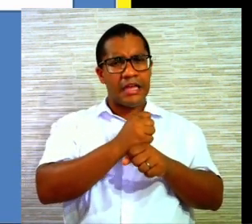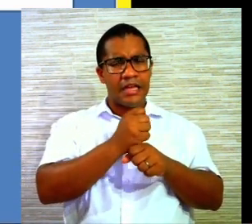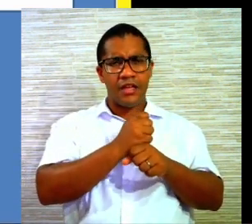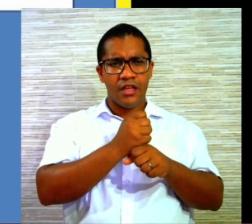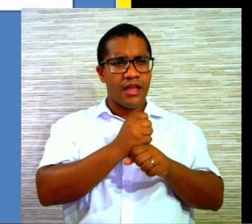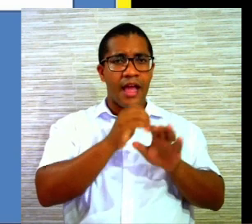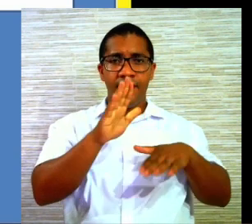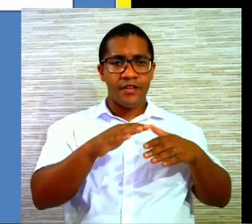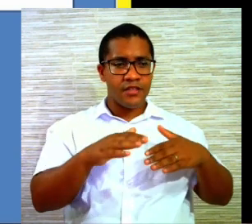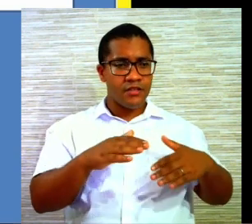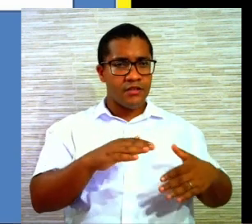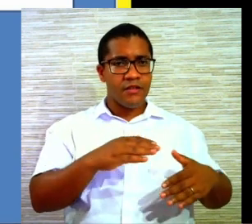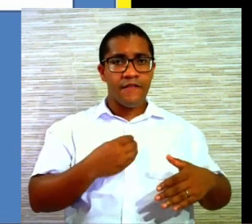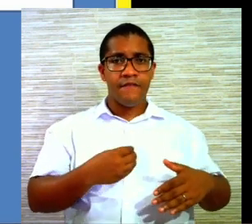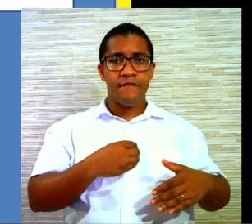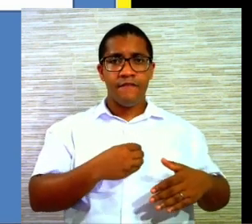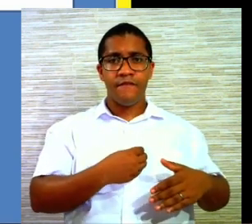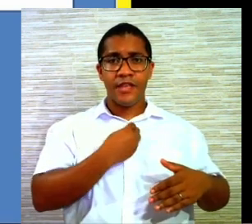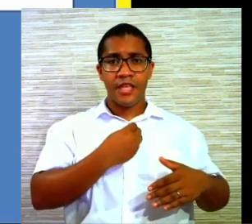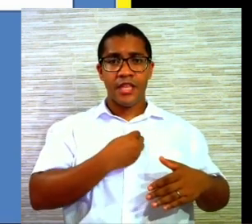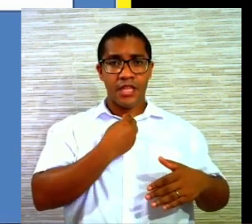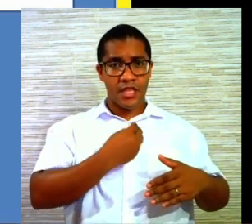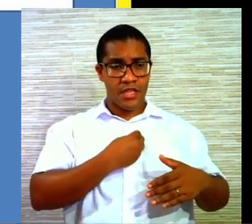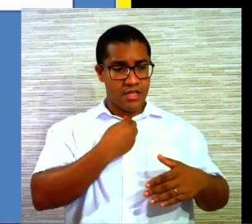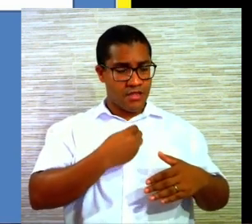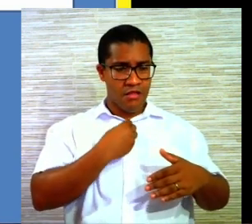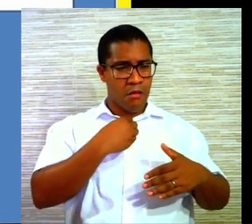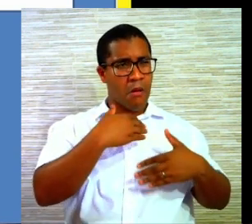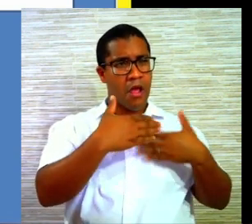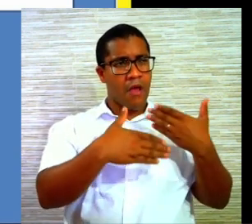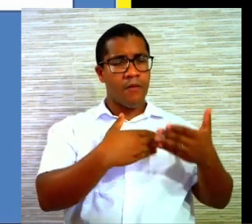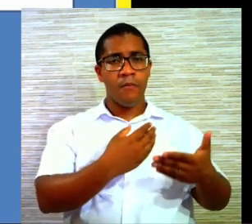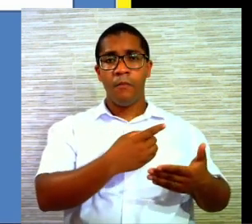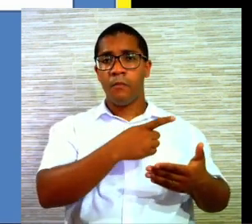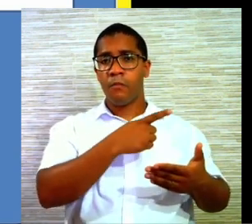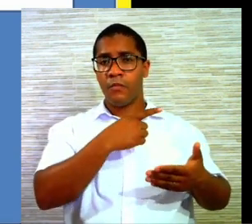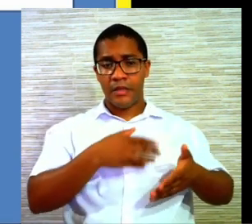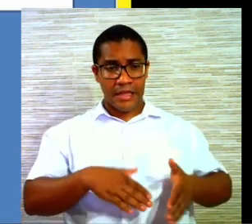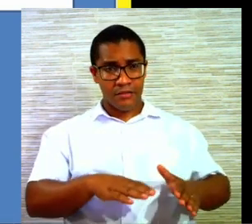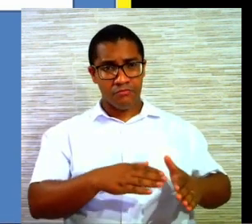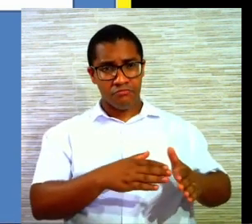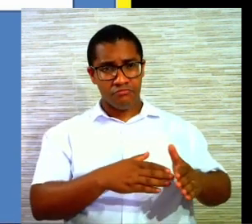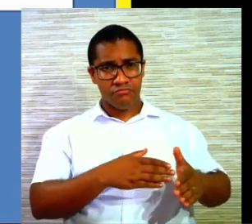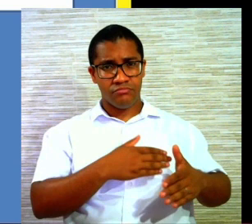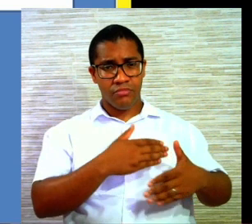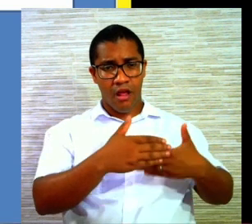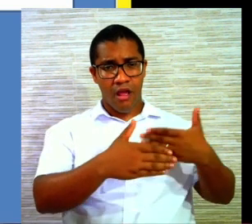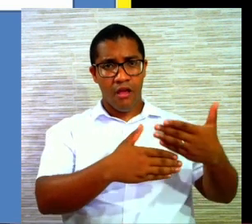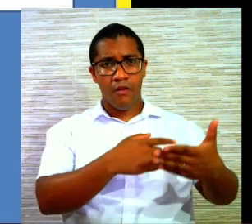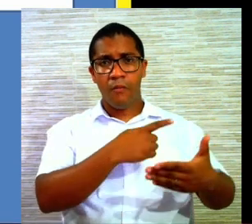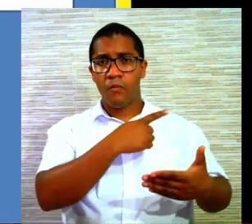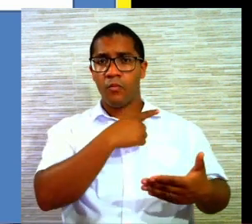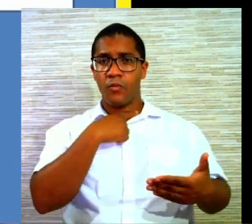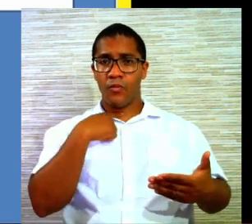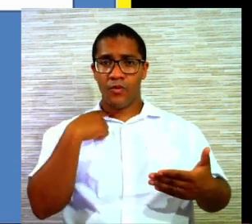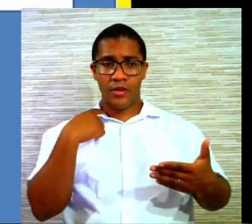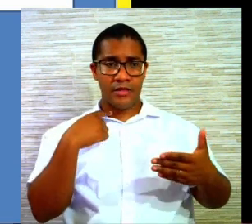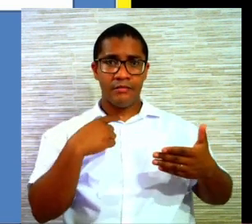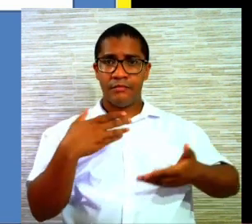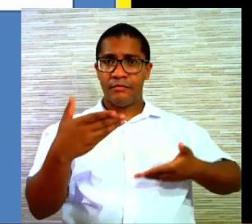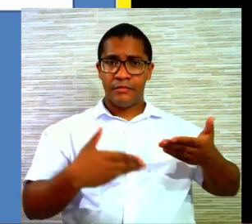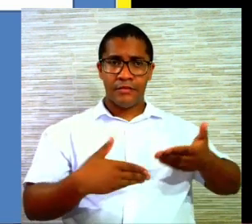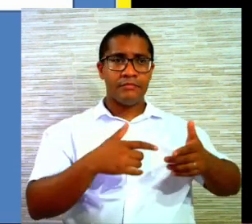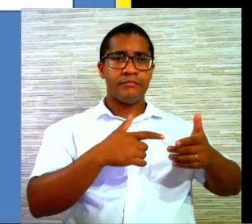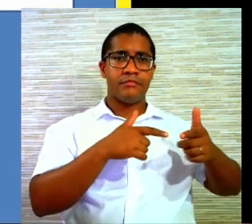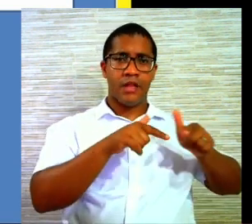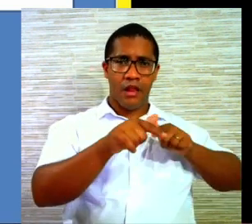vida inteira do escravo e até de seus descendentes. Então, o indivíduo, o escravo, ele tinha uma vida longa com